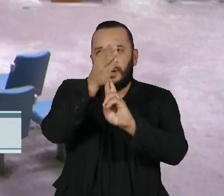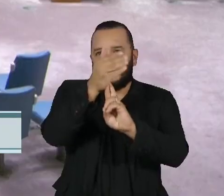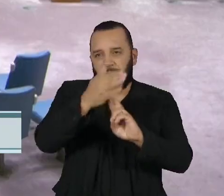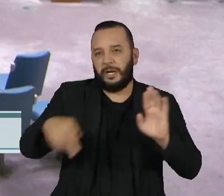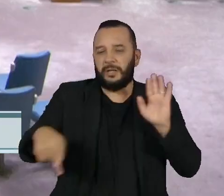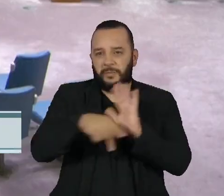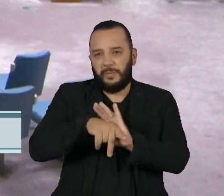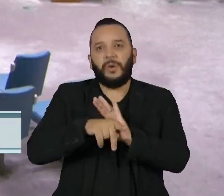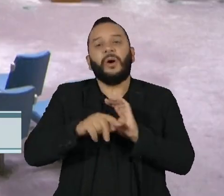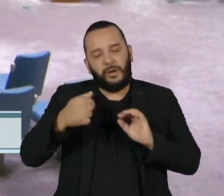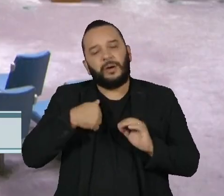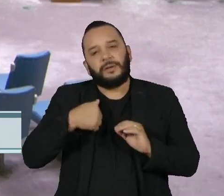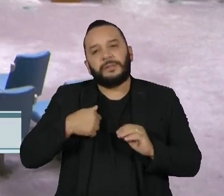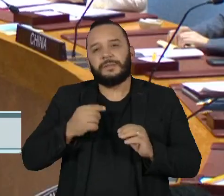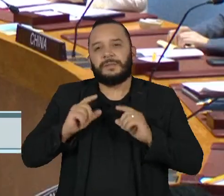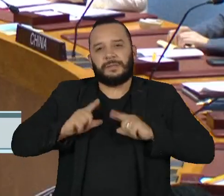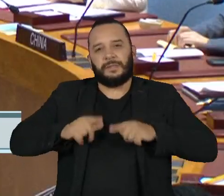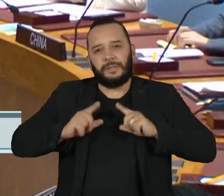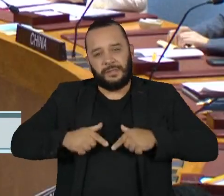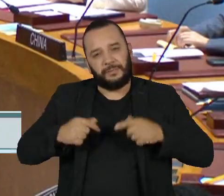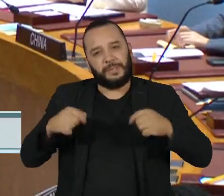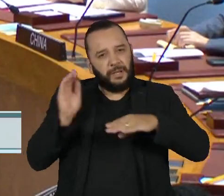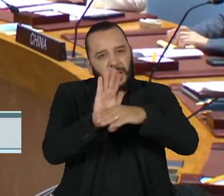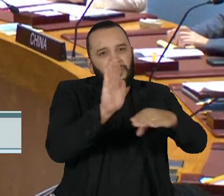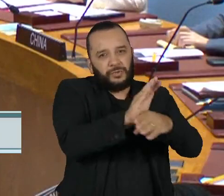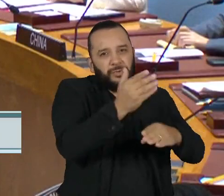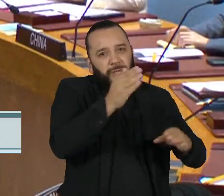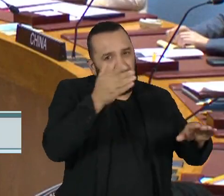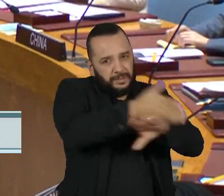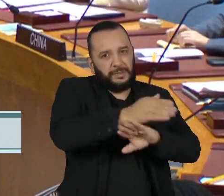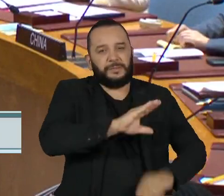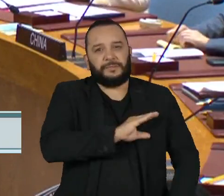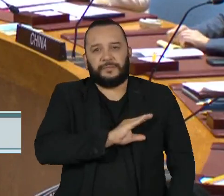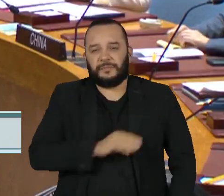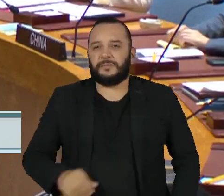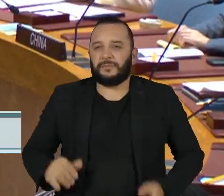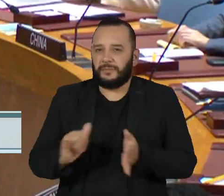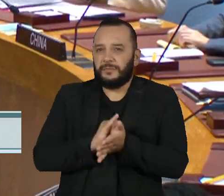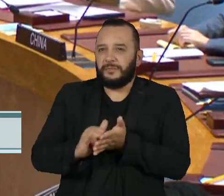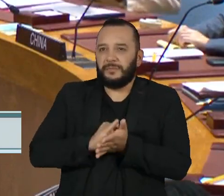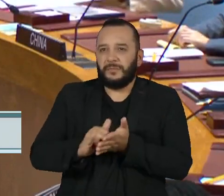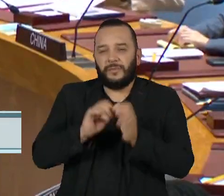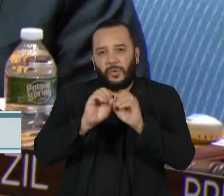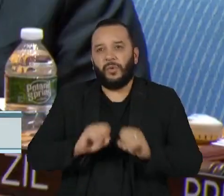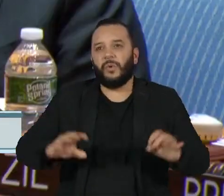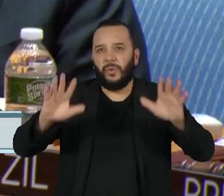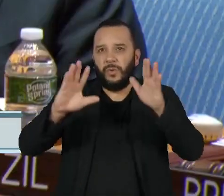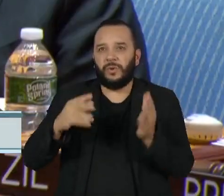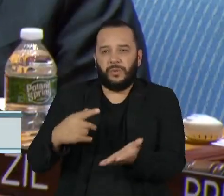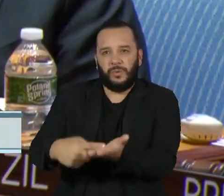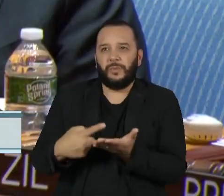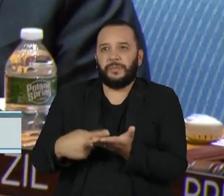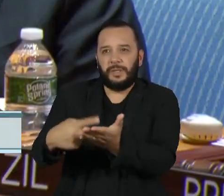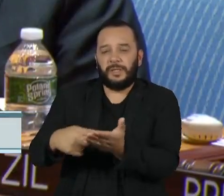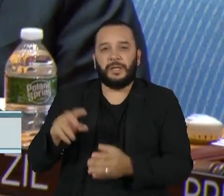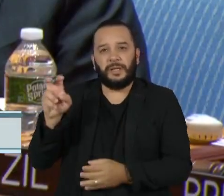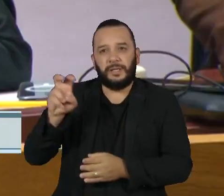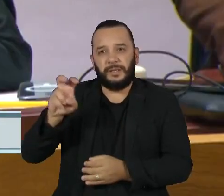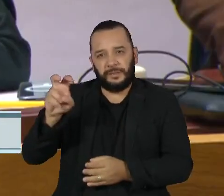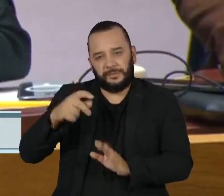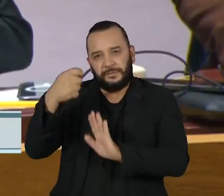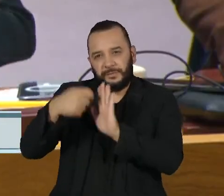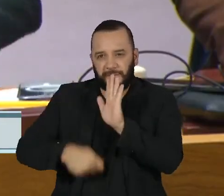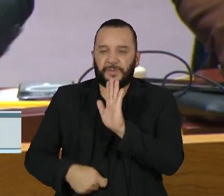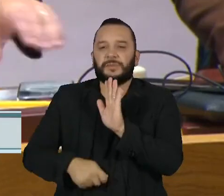Gaza em Nova York o Conselho de Segurança da ONU se articula para votar o quinto texto sobre o conflito